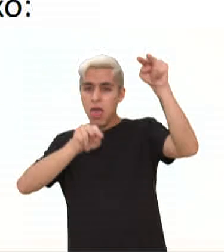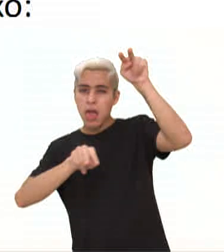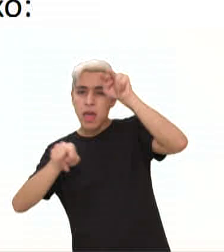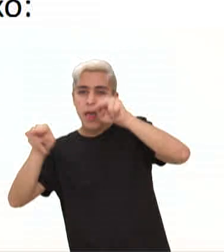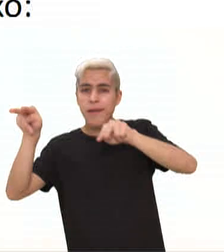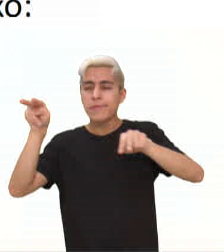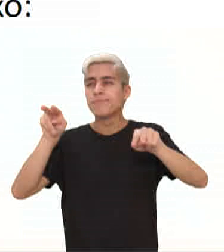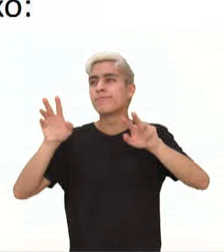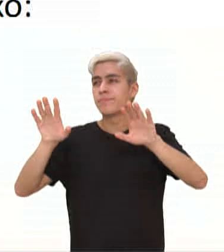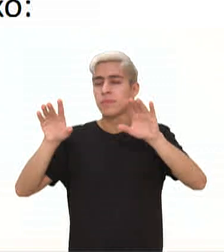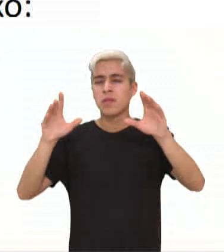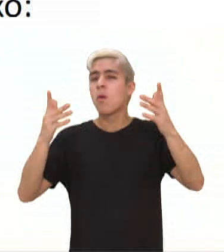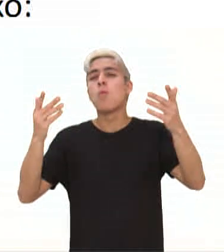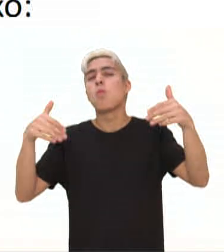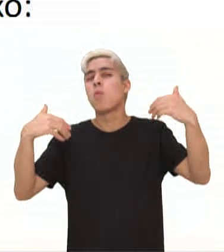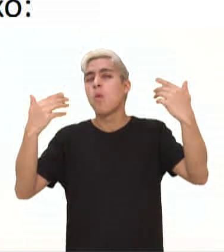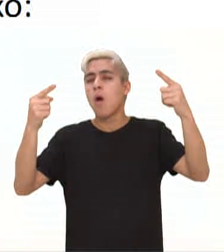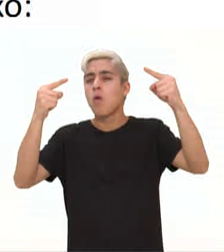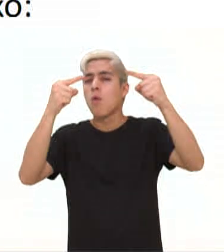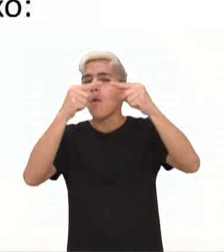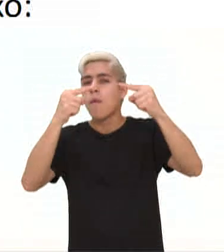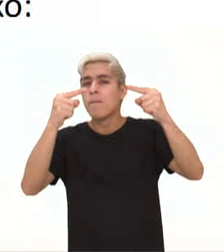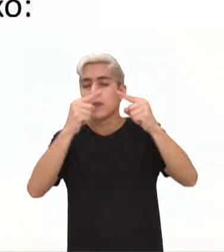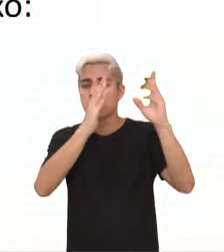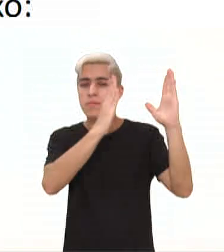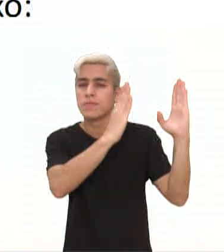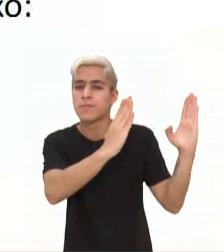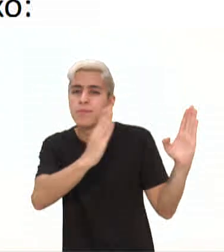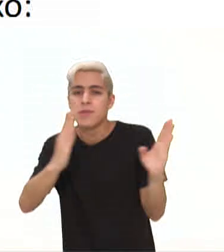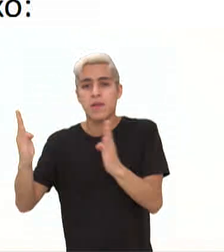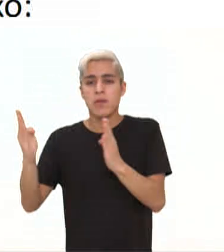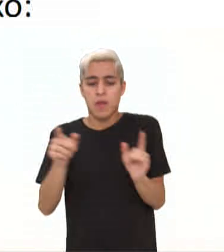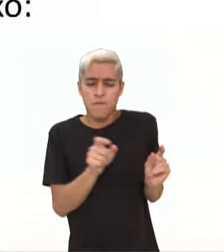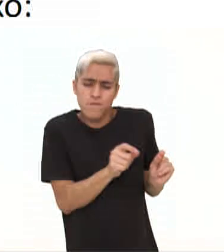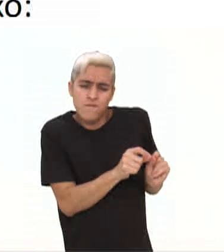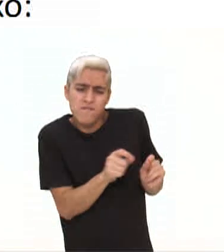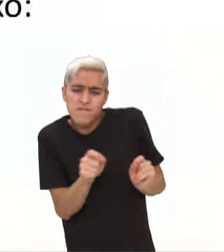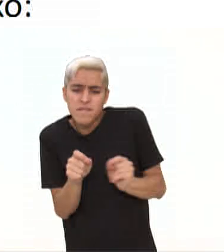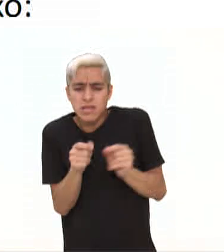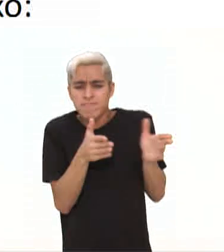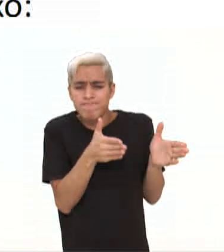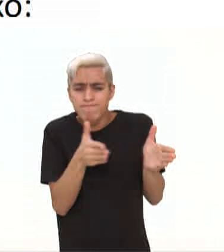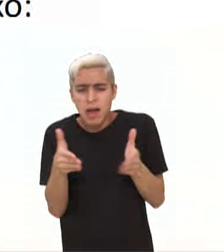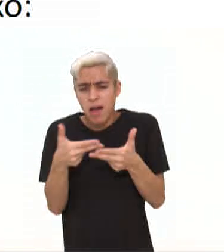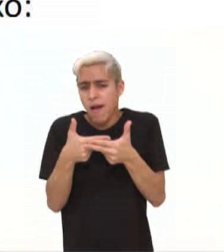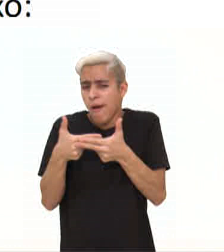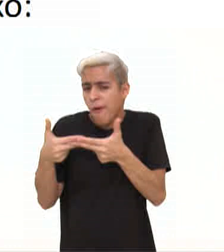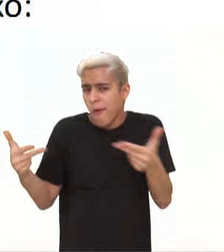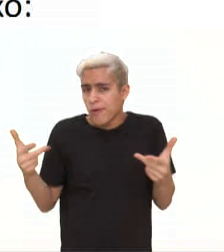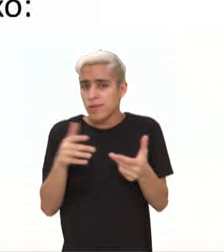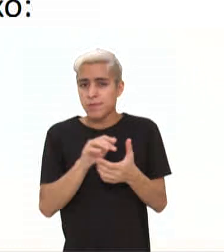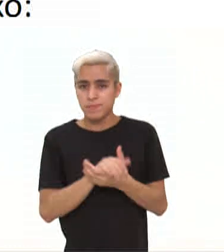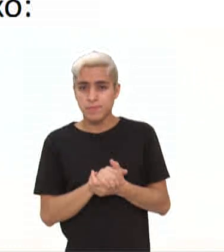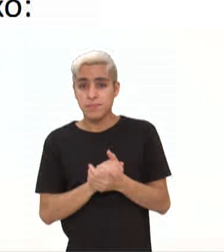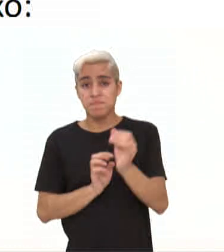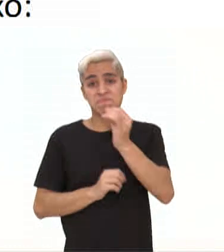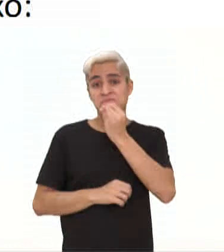colocarem qual é a sequência para a produção dos itens apresentados ali. Então, nós vamos